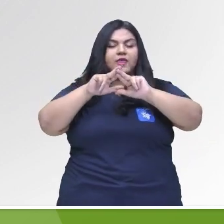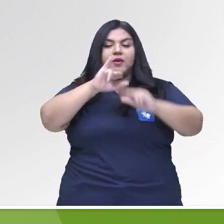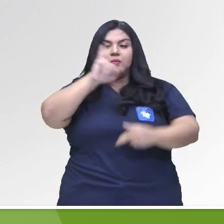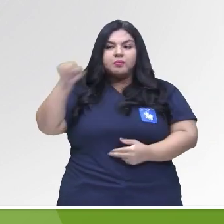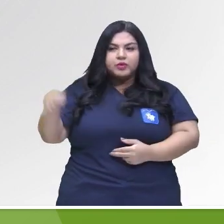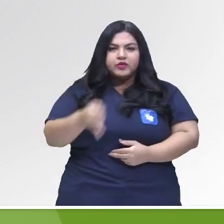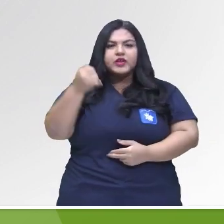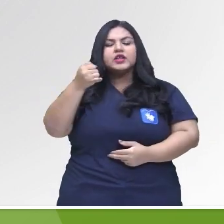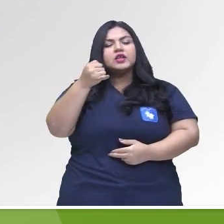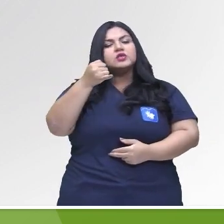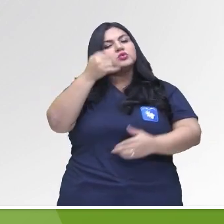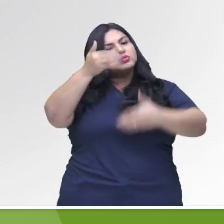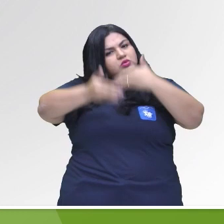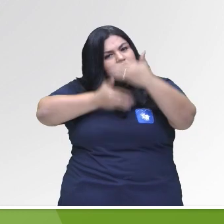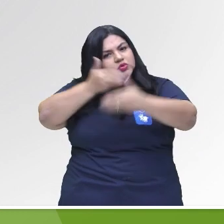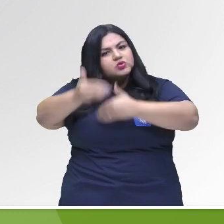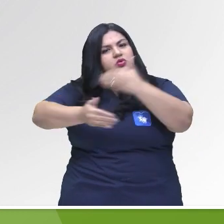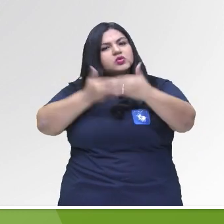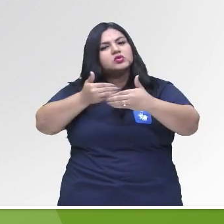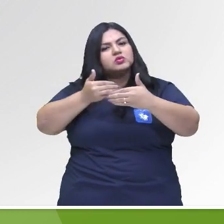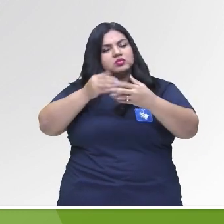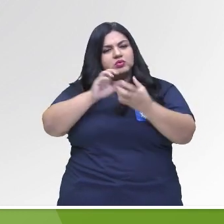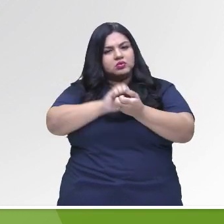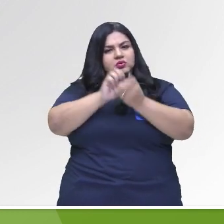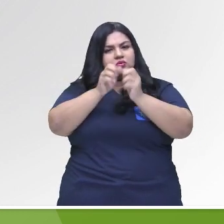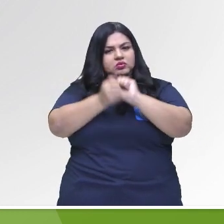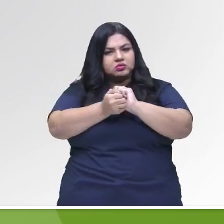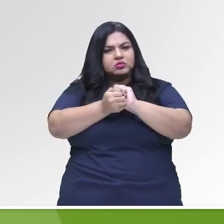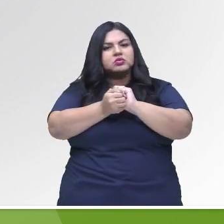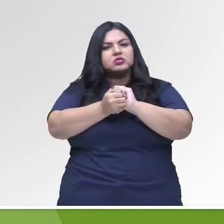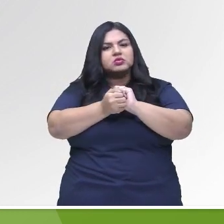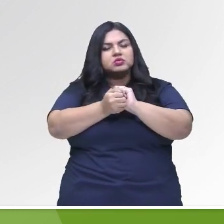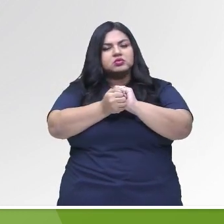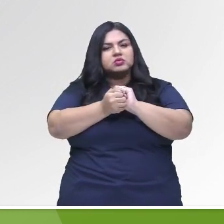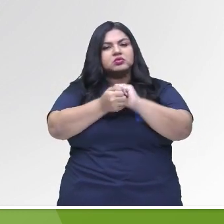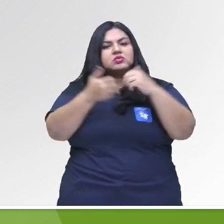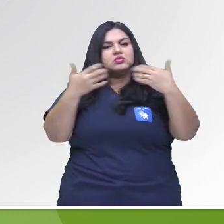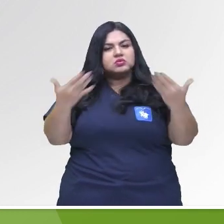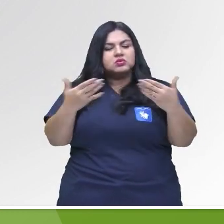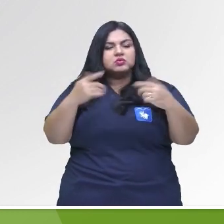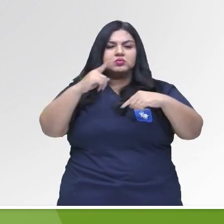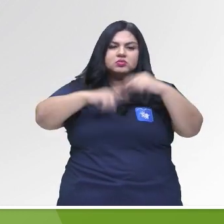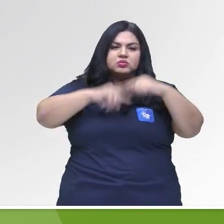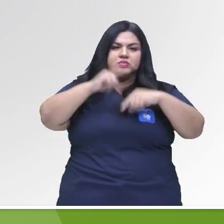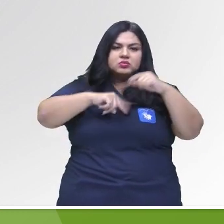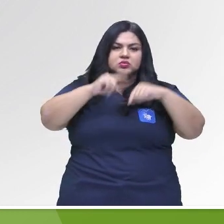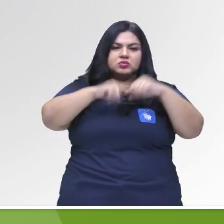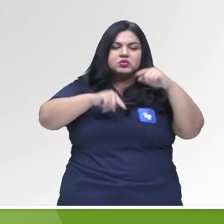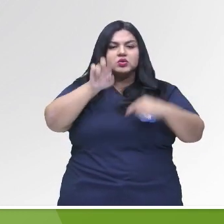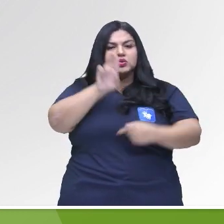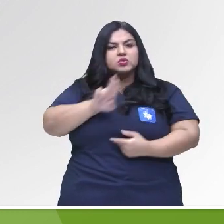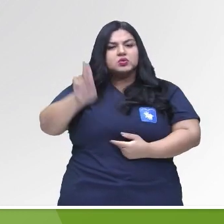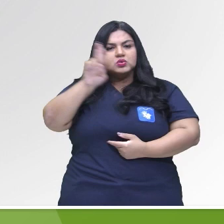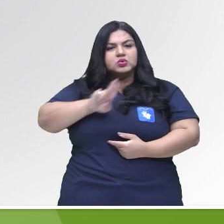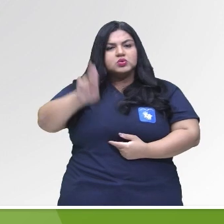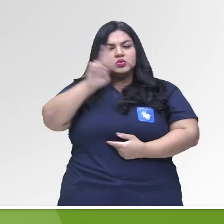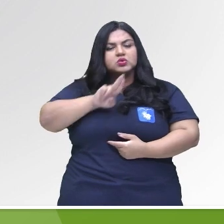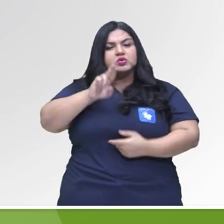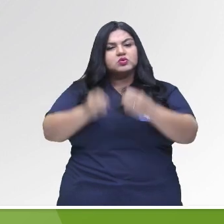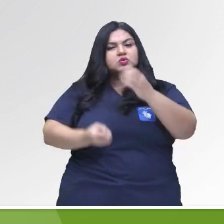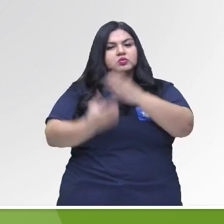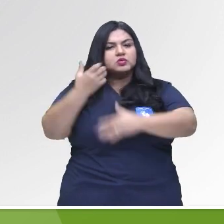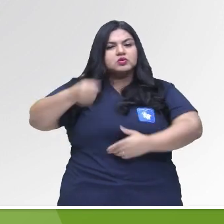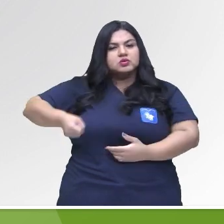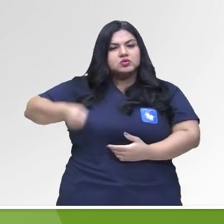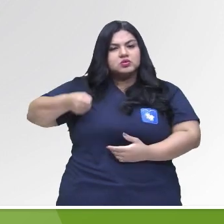reaproveitado, reprocessado e remoldado, tá? Então, no caso, o material que se utiliza para a formação das sacolas